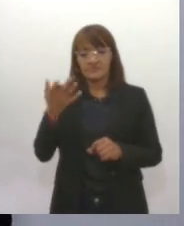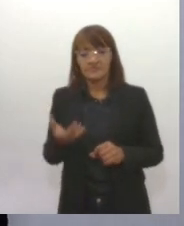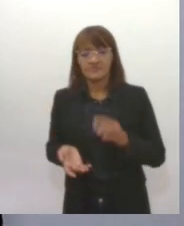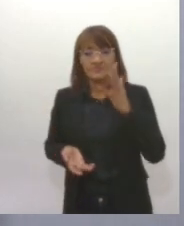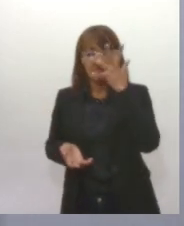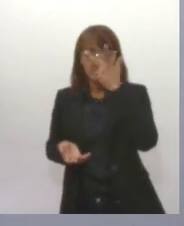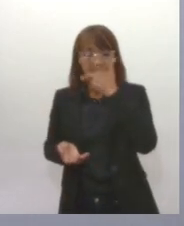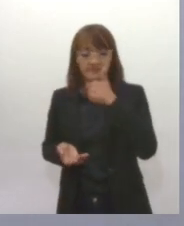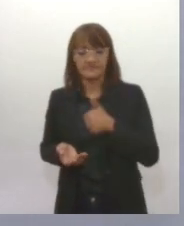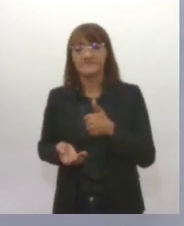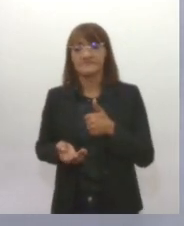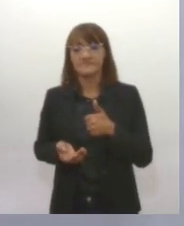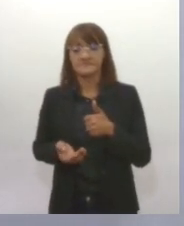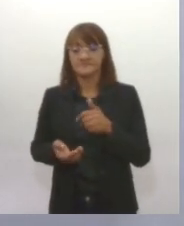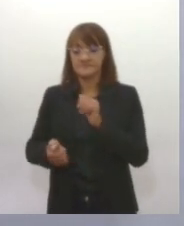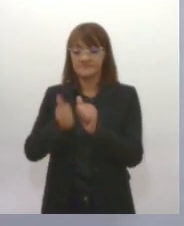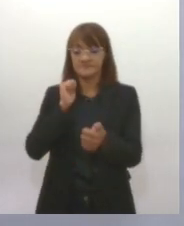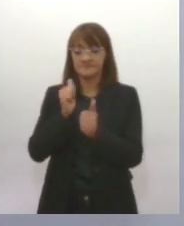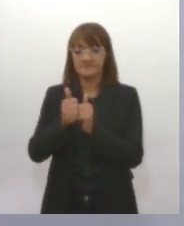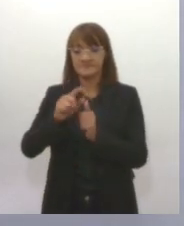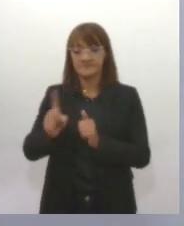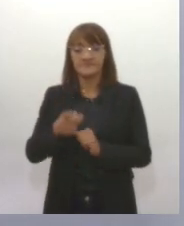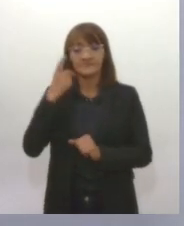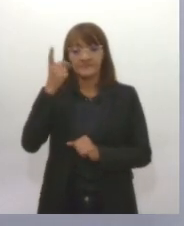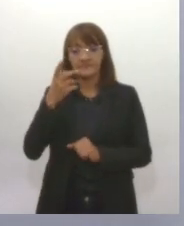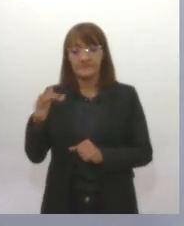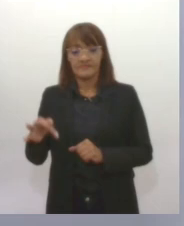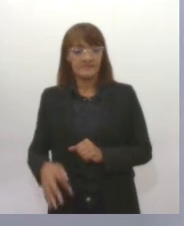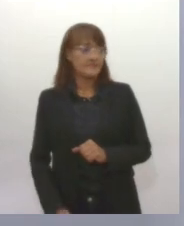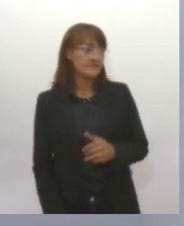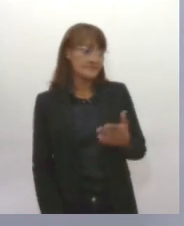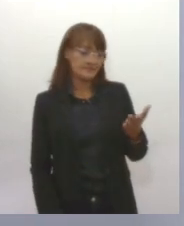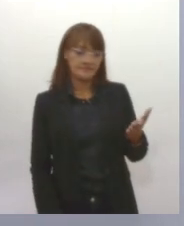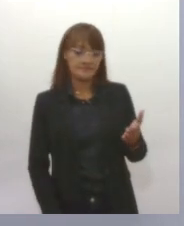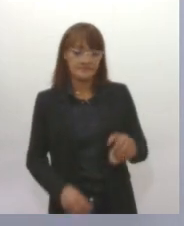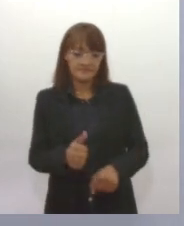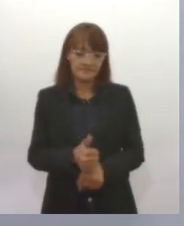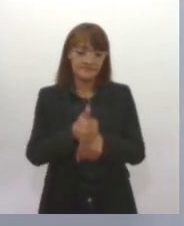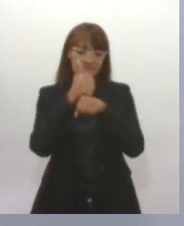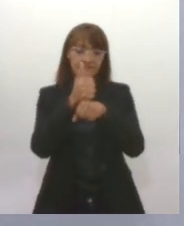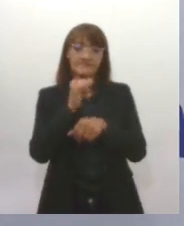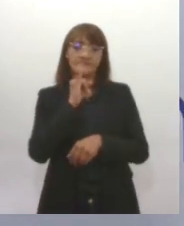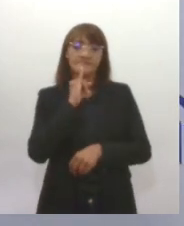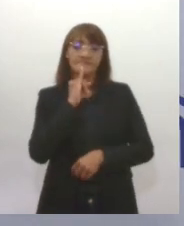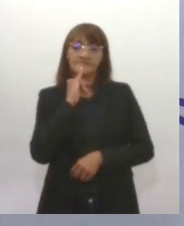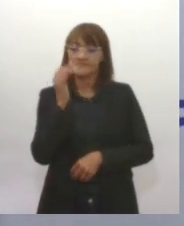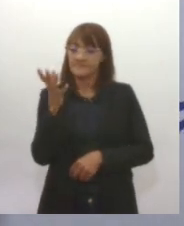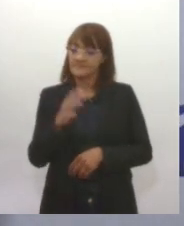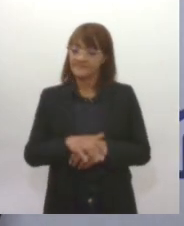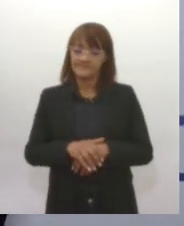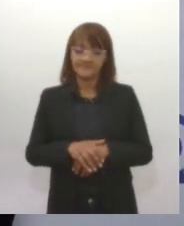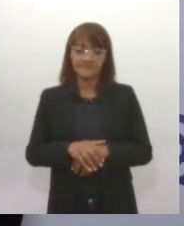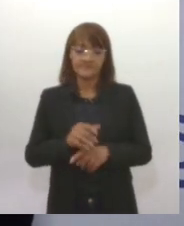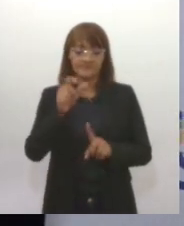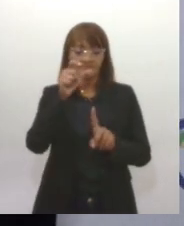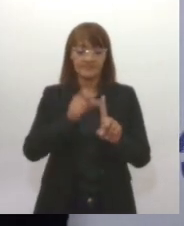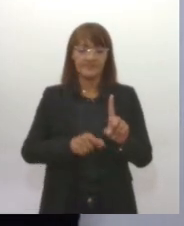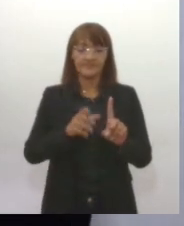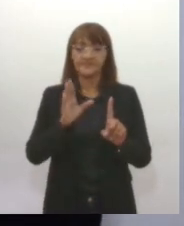e ex-deputado federal. Patrono do Itabaiana, cidadão sergipano renomado, deputado